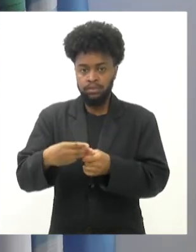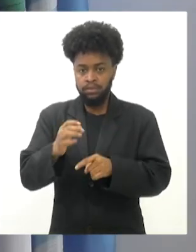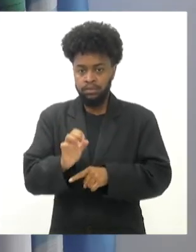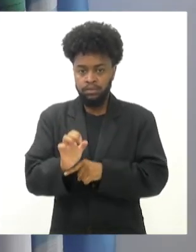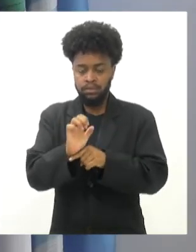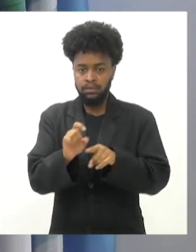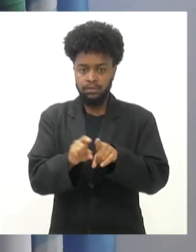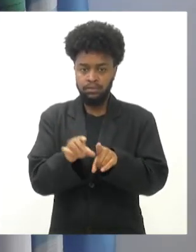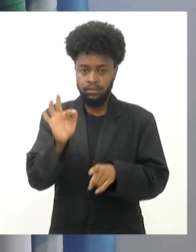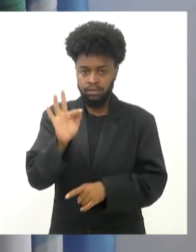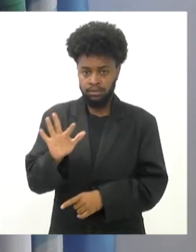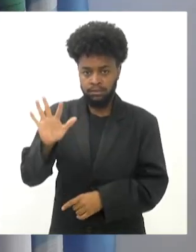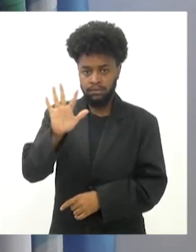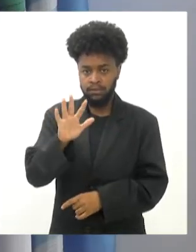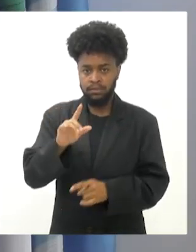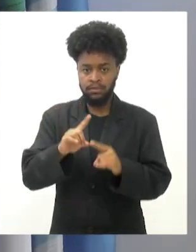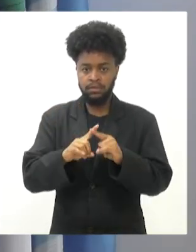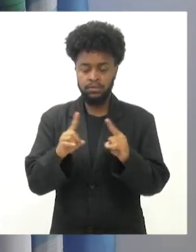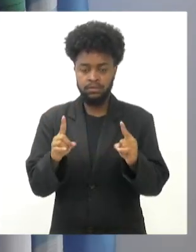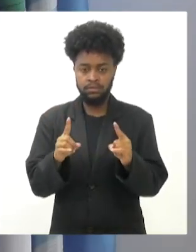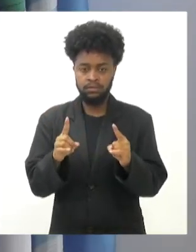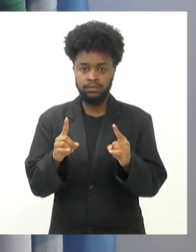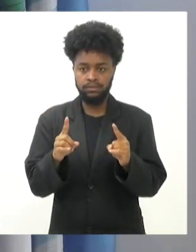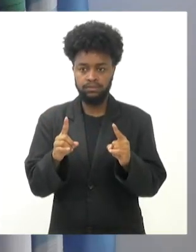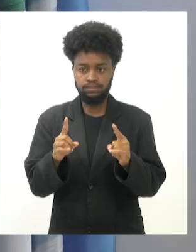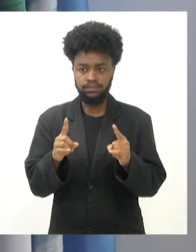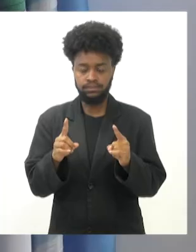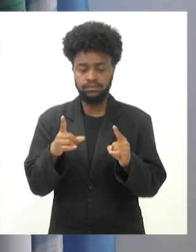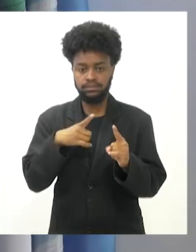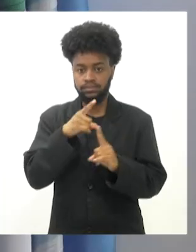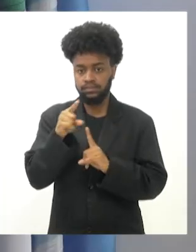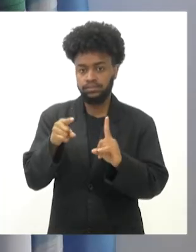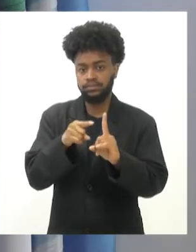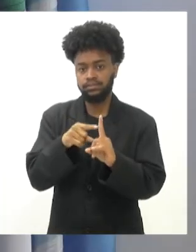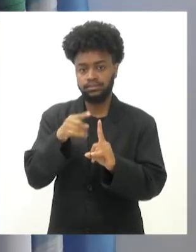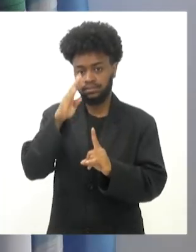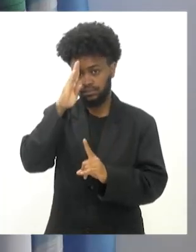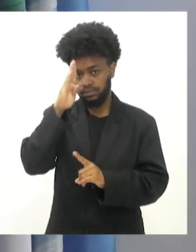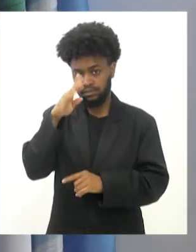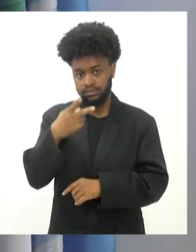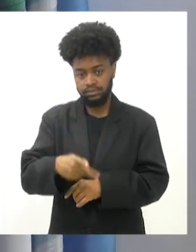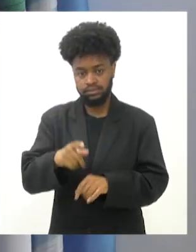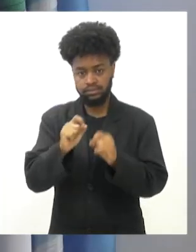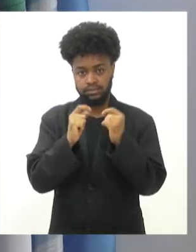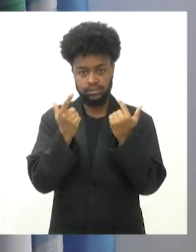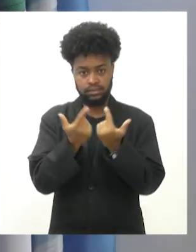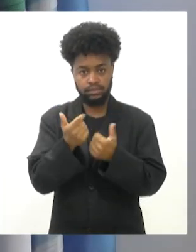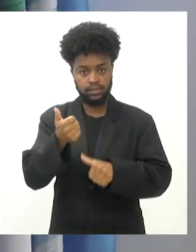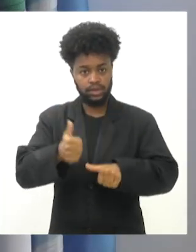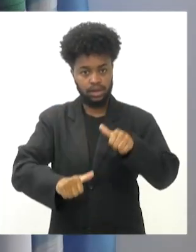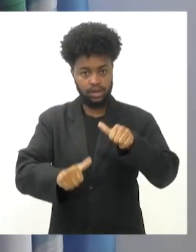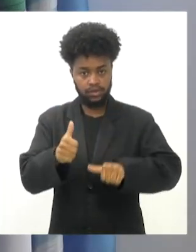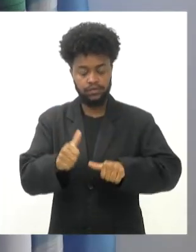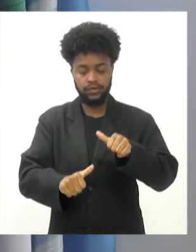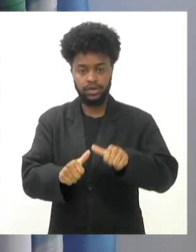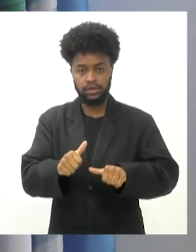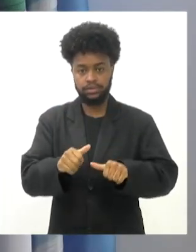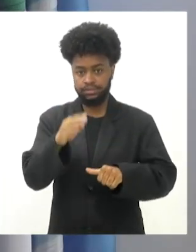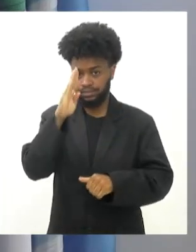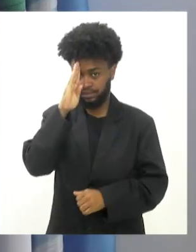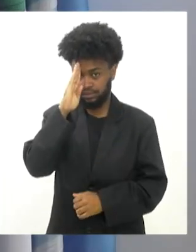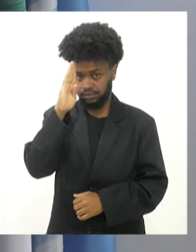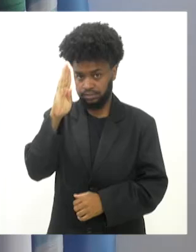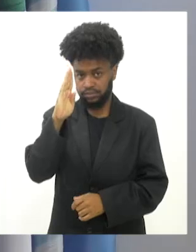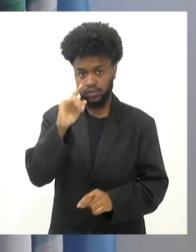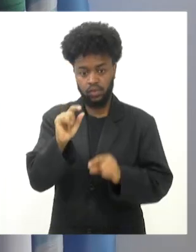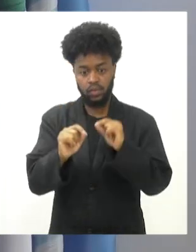estadual e federal, mas nos cabe, como uma missão principal da Assembleia Legislativa, fazer análise primordial